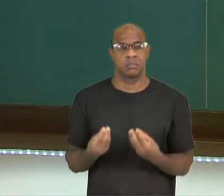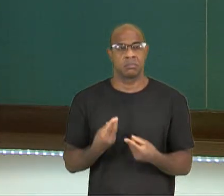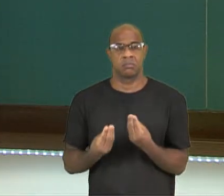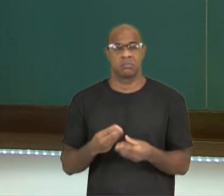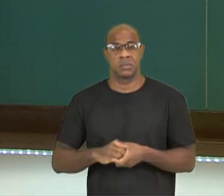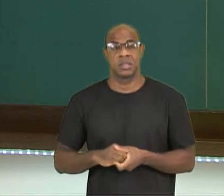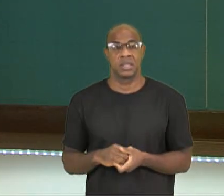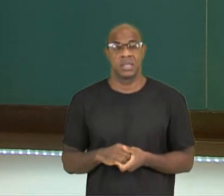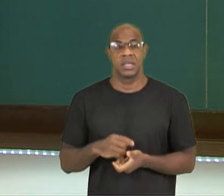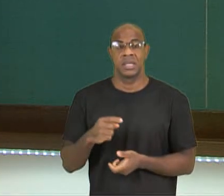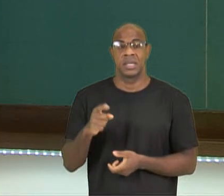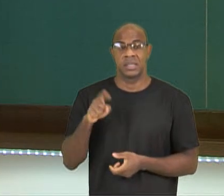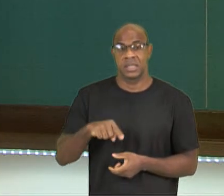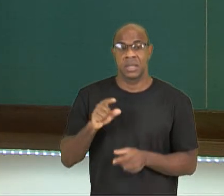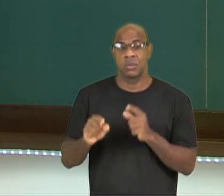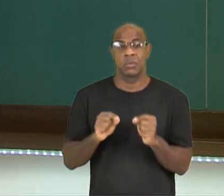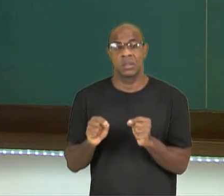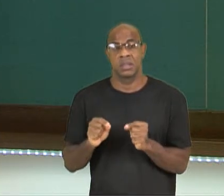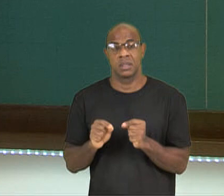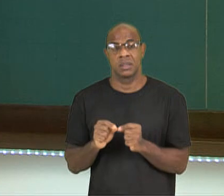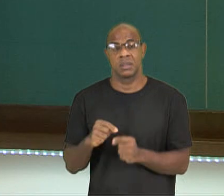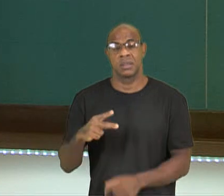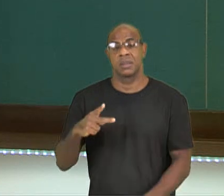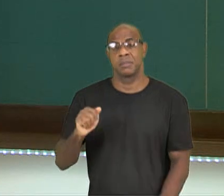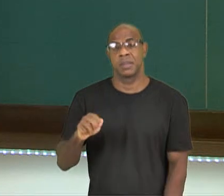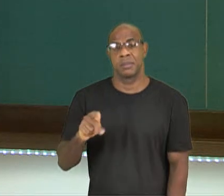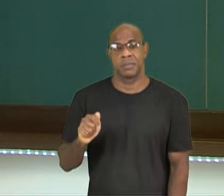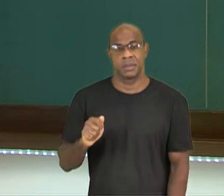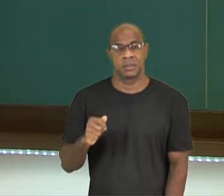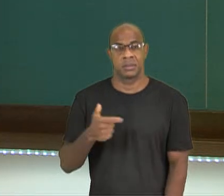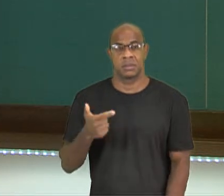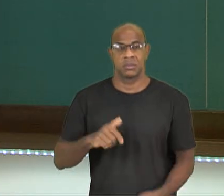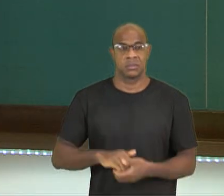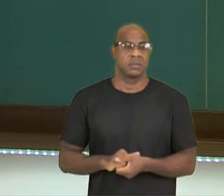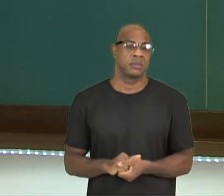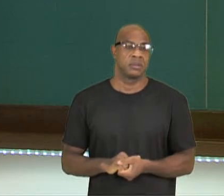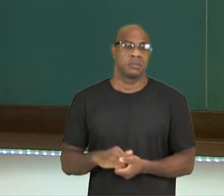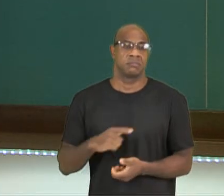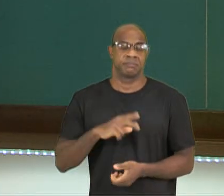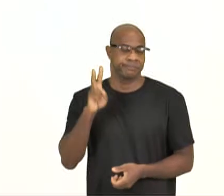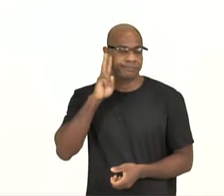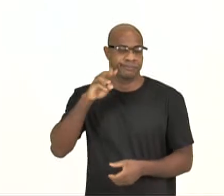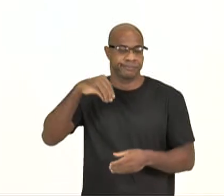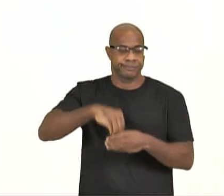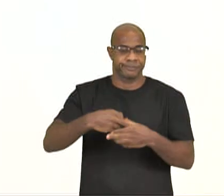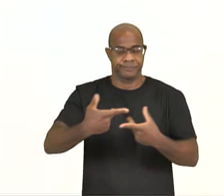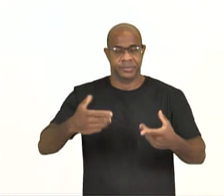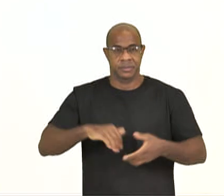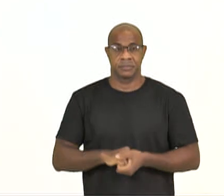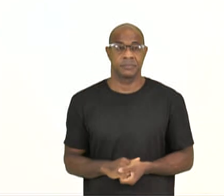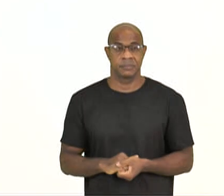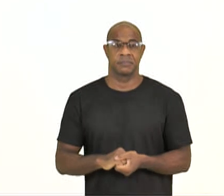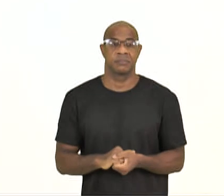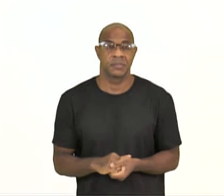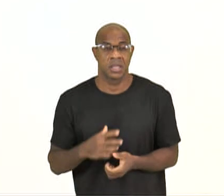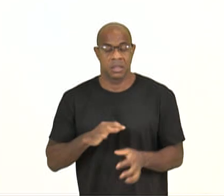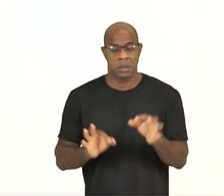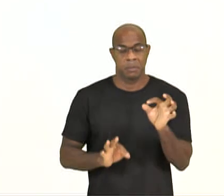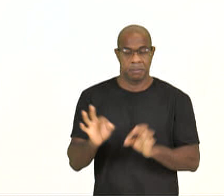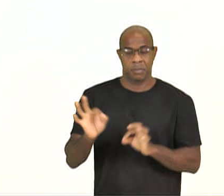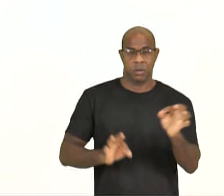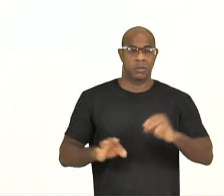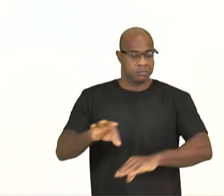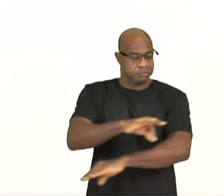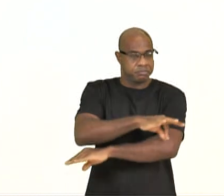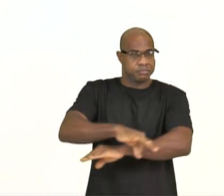Então aí, o projeto da Basílica de São Pedro, gente, a cúpula que projetada por Michelangelo,